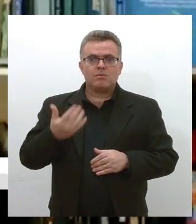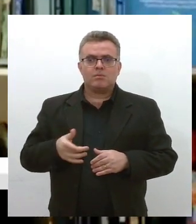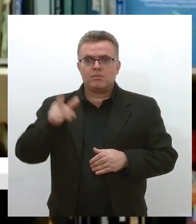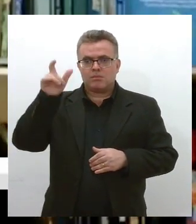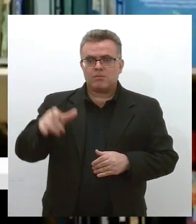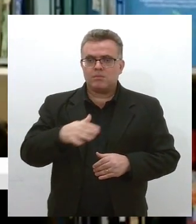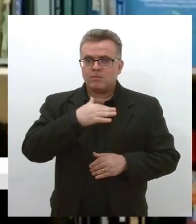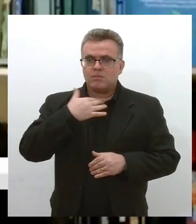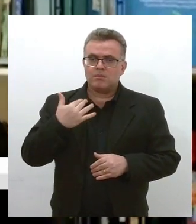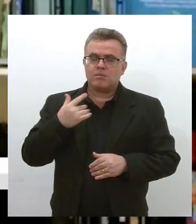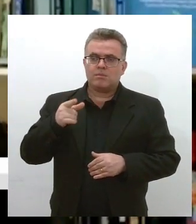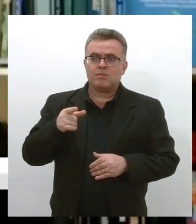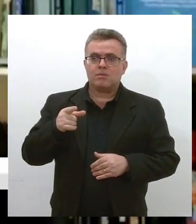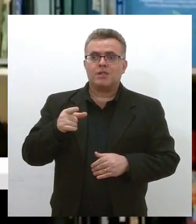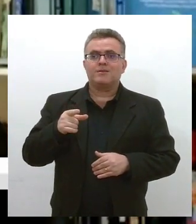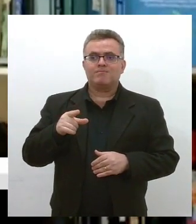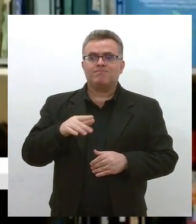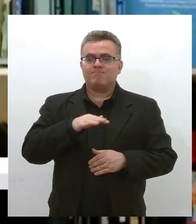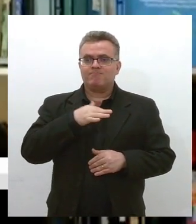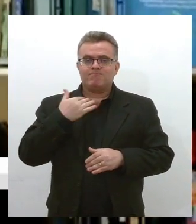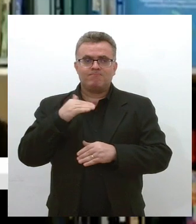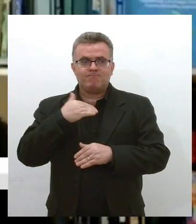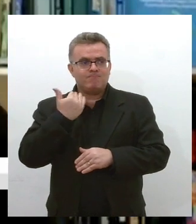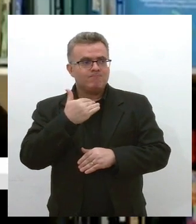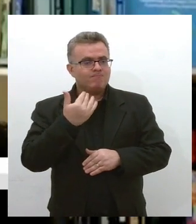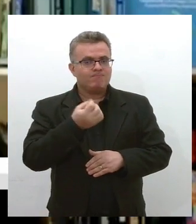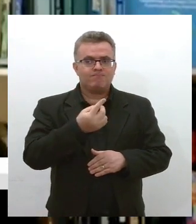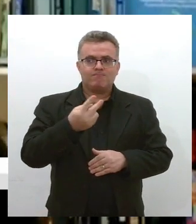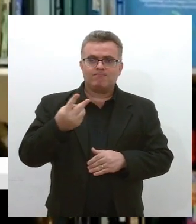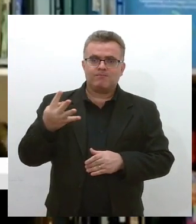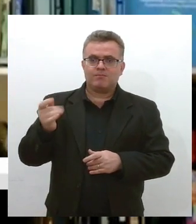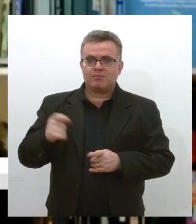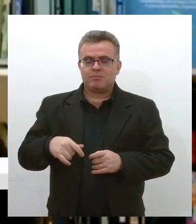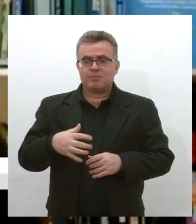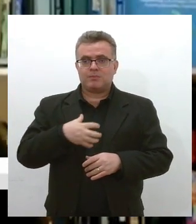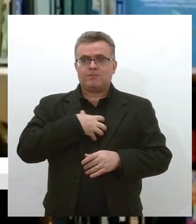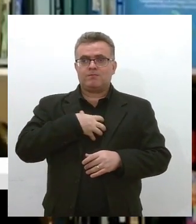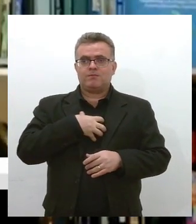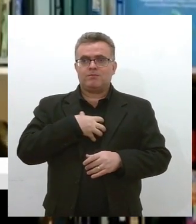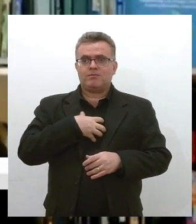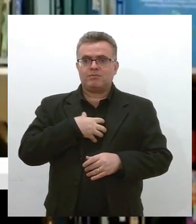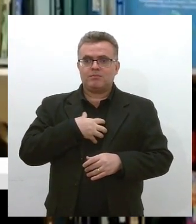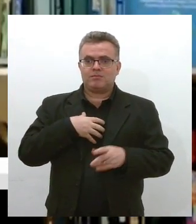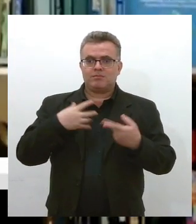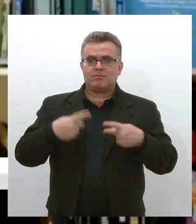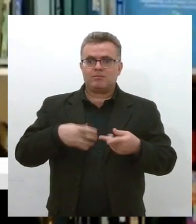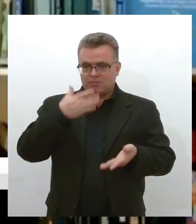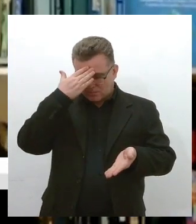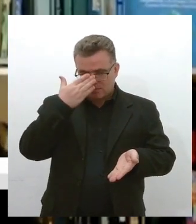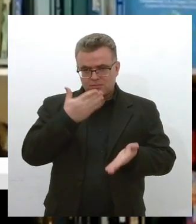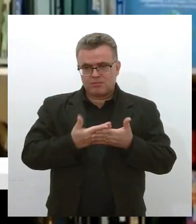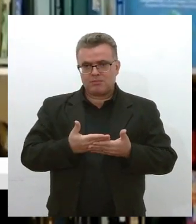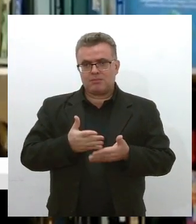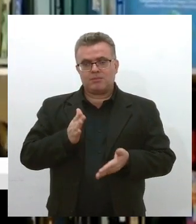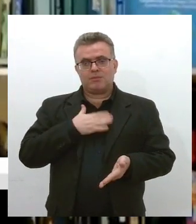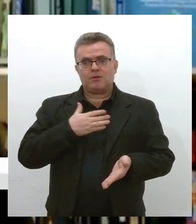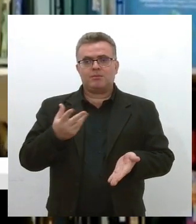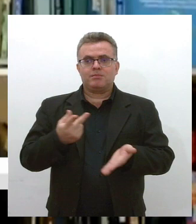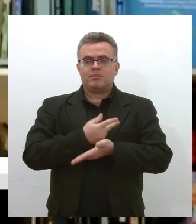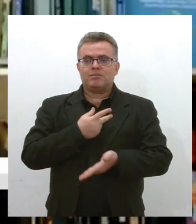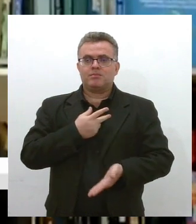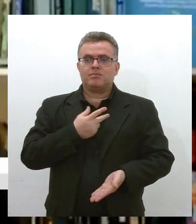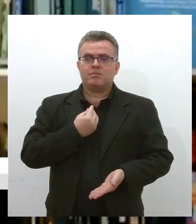Então, toda vez que isso acontece, a gente se depara com a certeza de que vai acontecer com a gente também. Pode ser